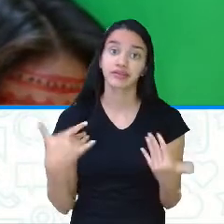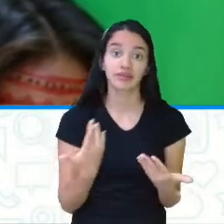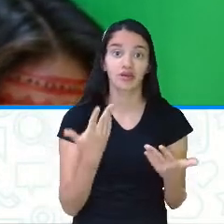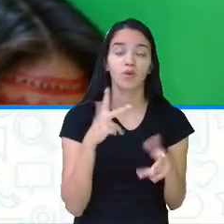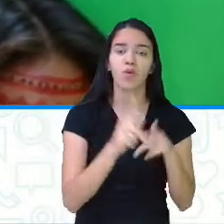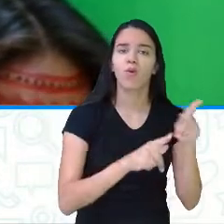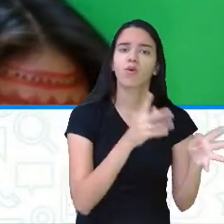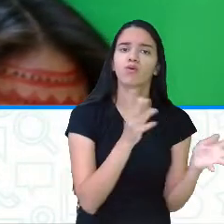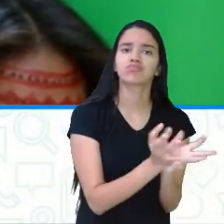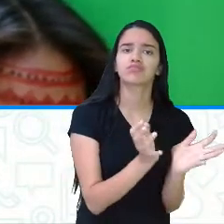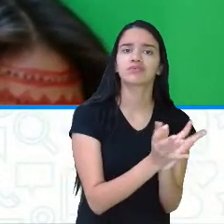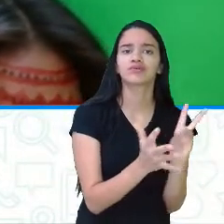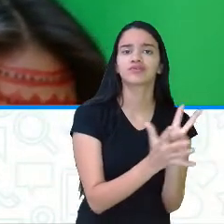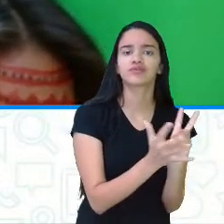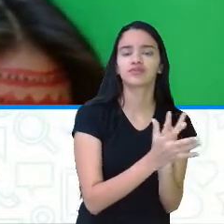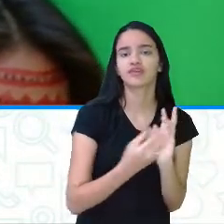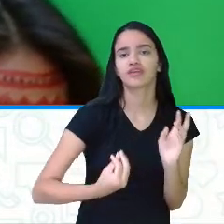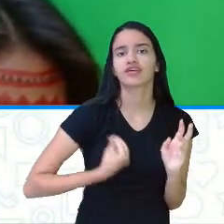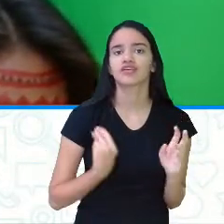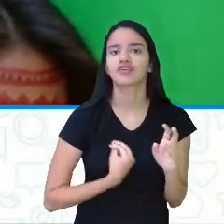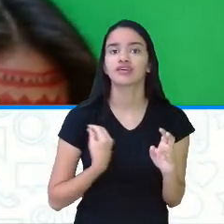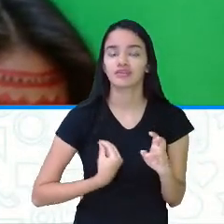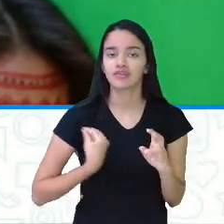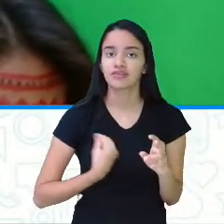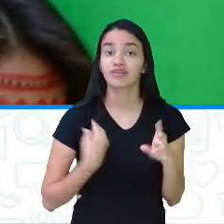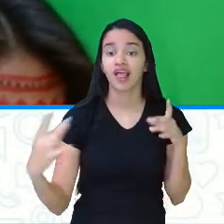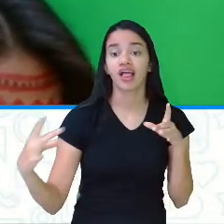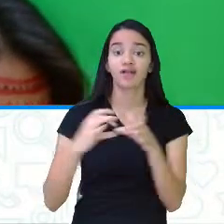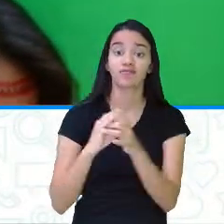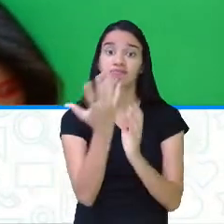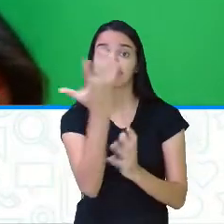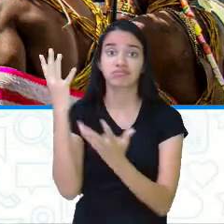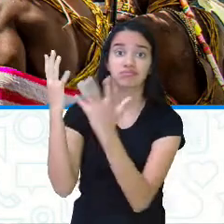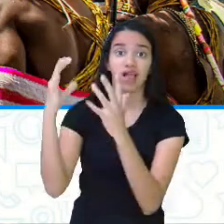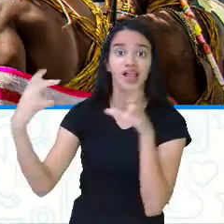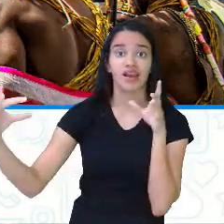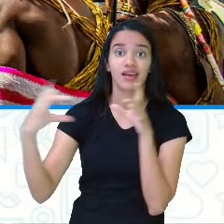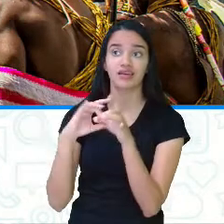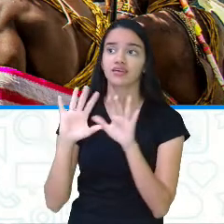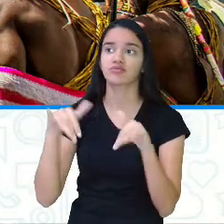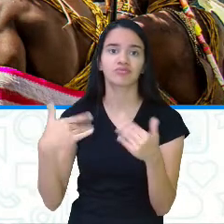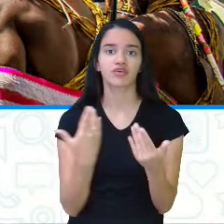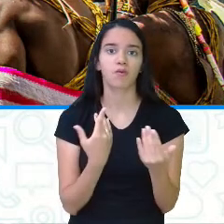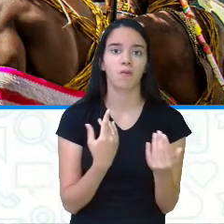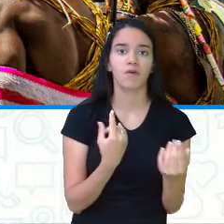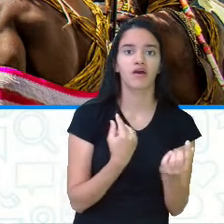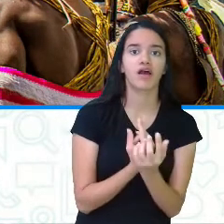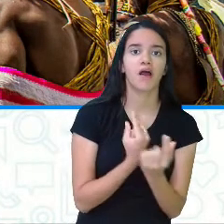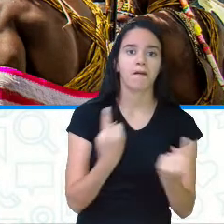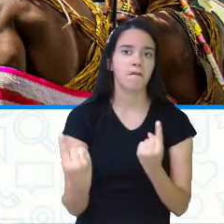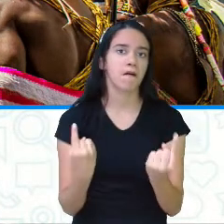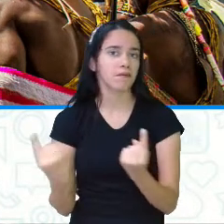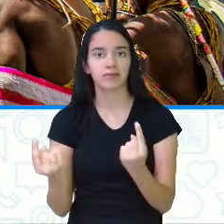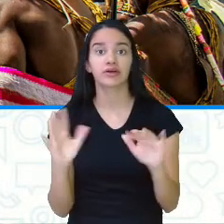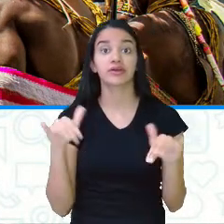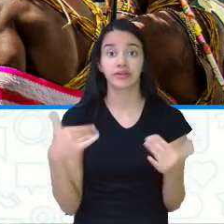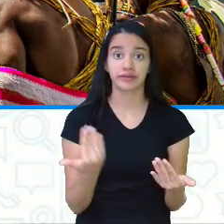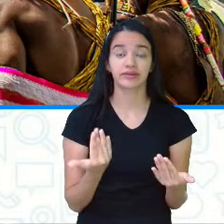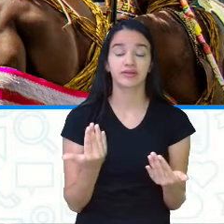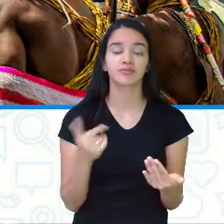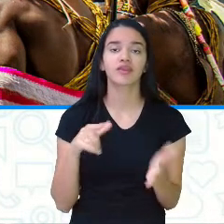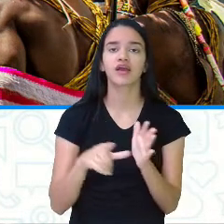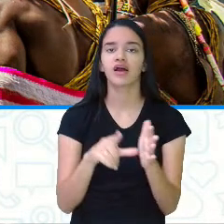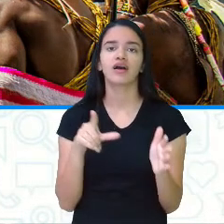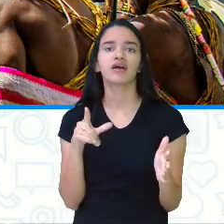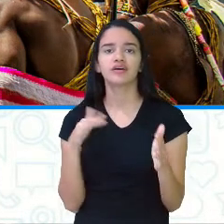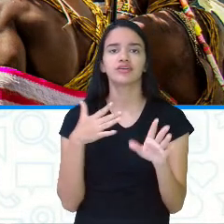povos indígenas, eles vivem diretamente ligados à natureza, não tem como dissociar um do outro. Então,